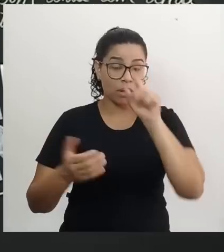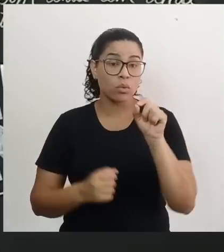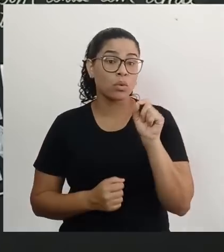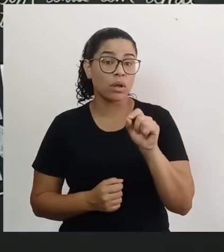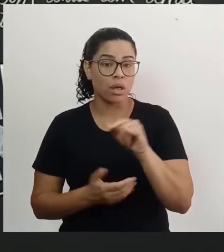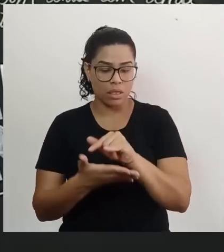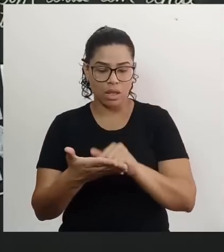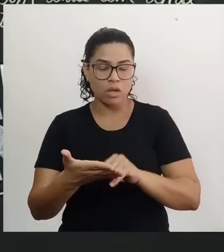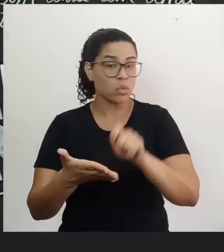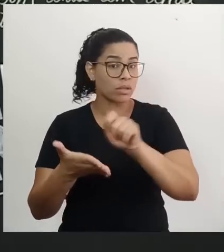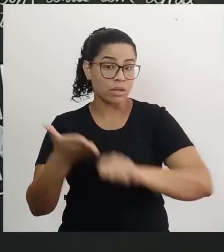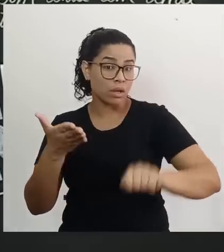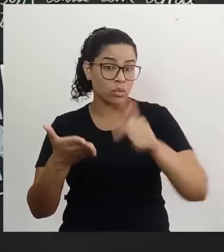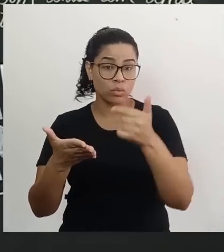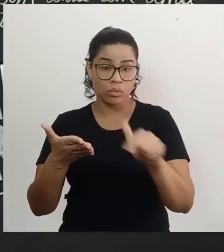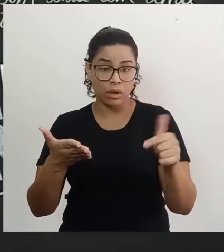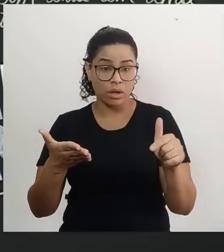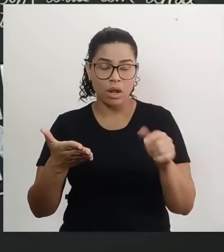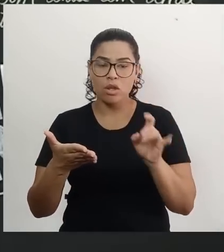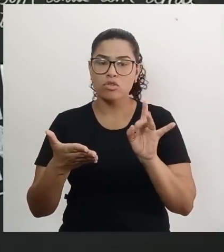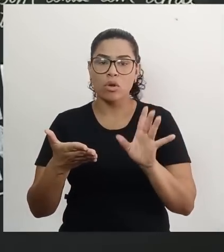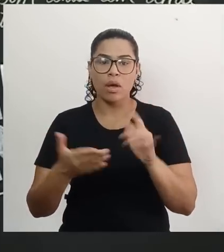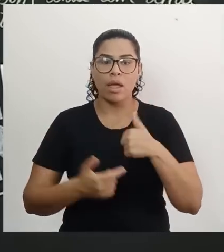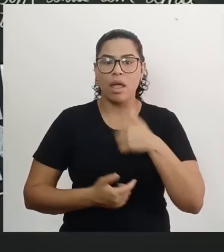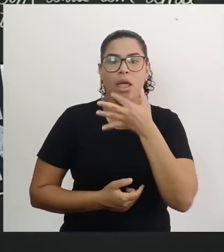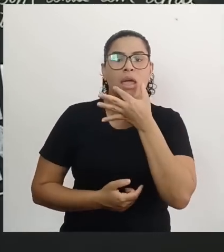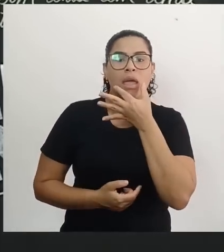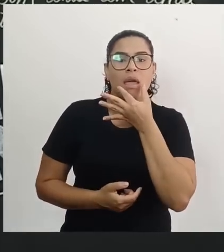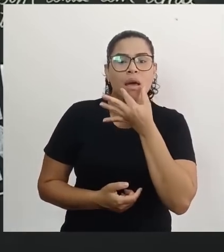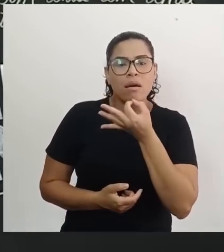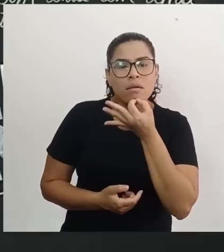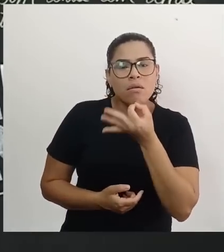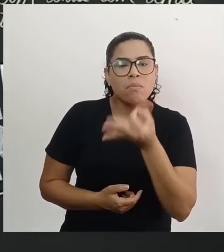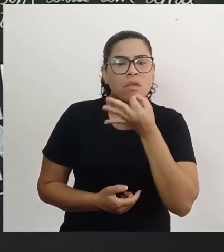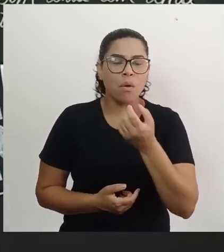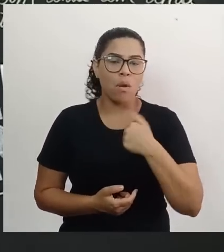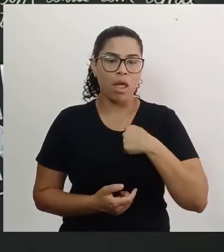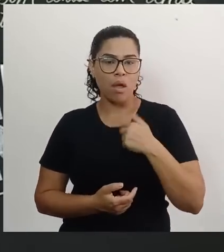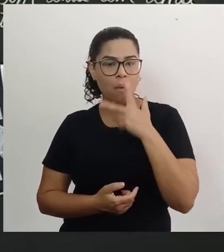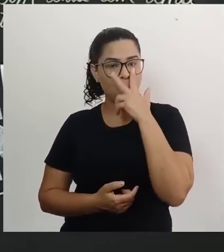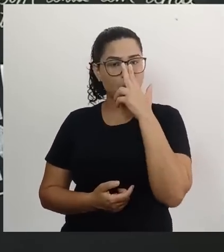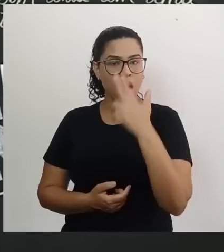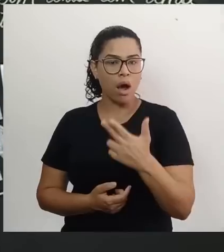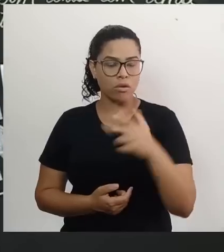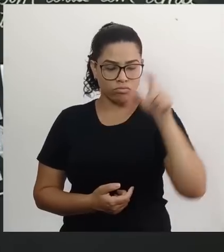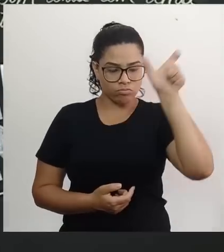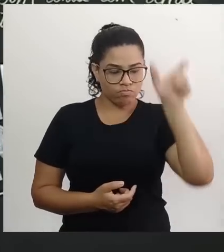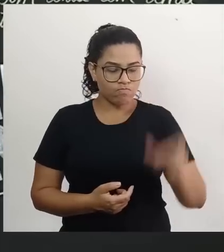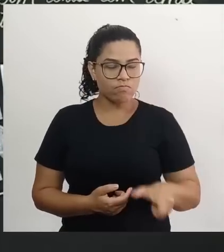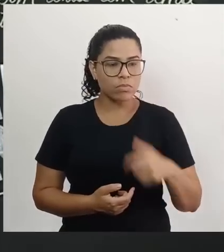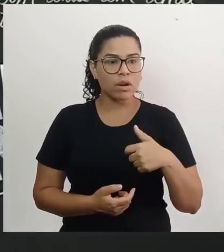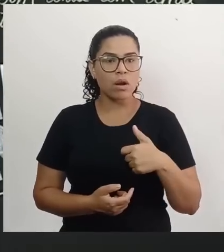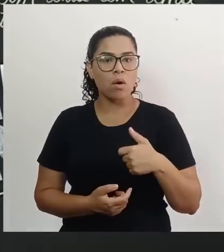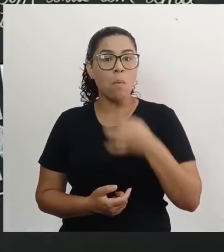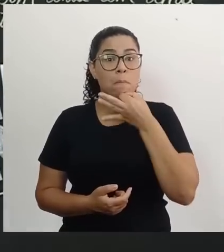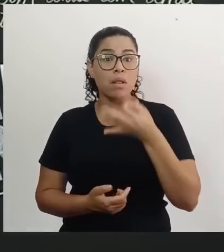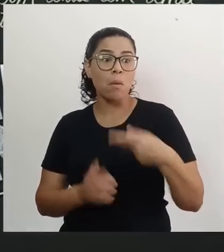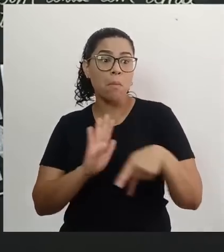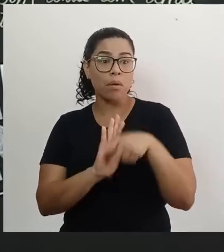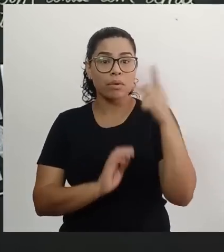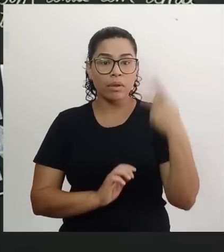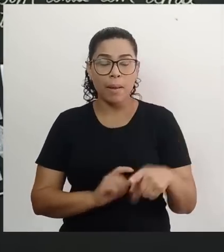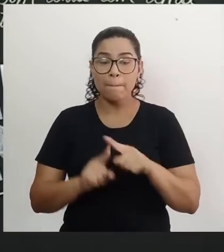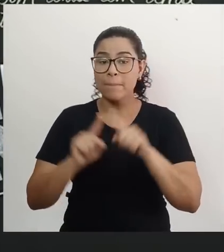como o texto não é assinado, essa marca não é do tipo eu acho, na minha opinião, eu jornalista fulano de tal quero dizer isso. Não. É uma